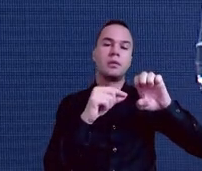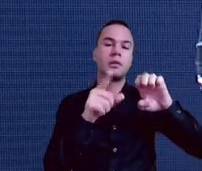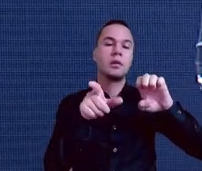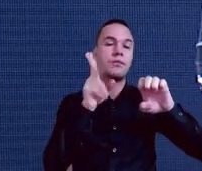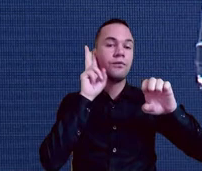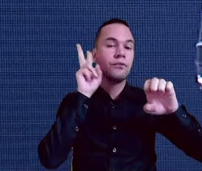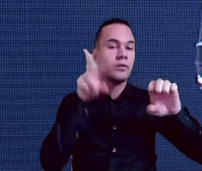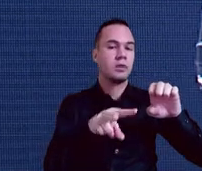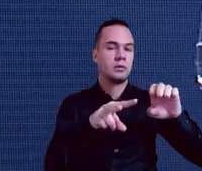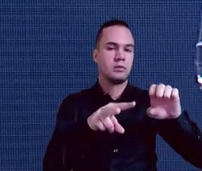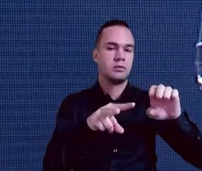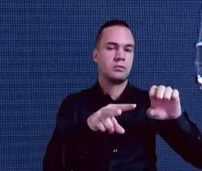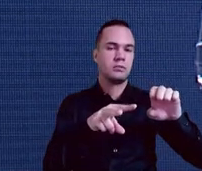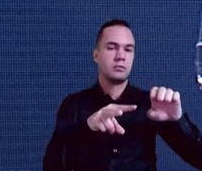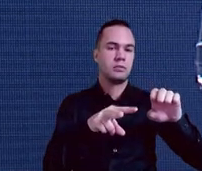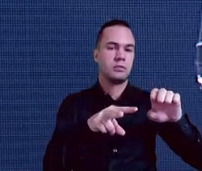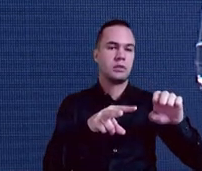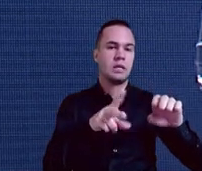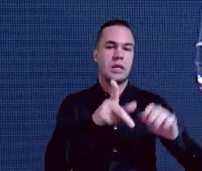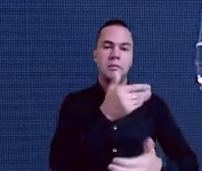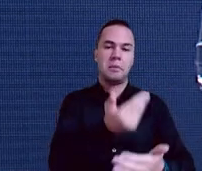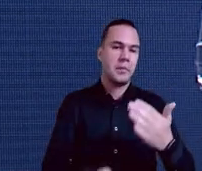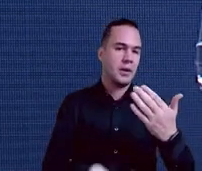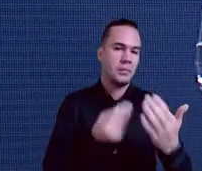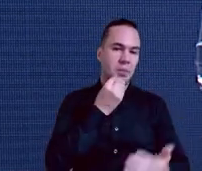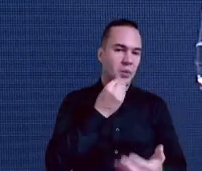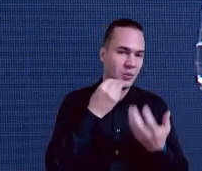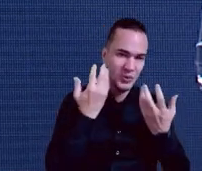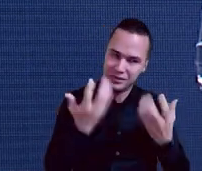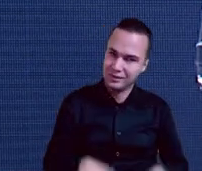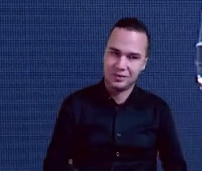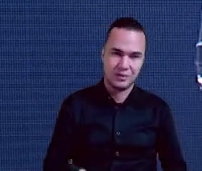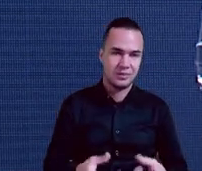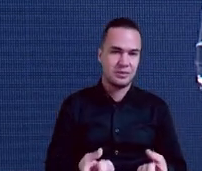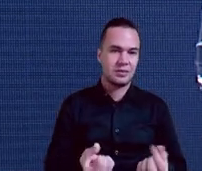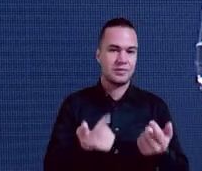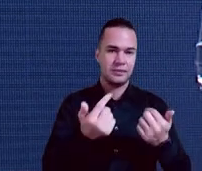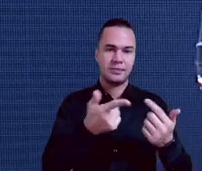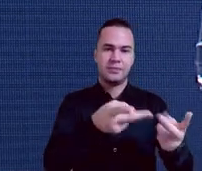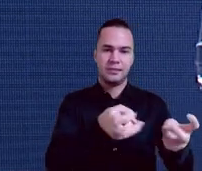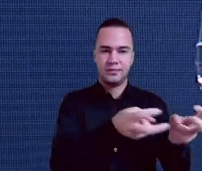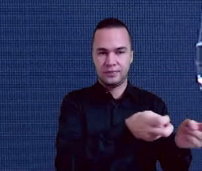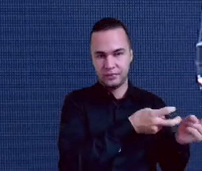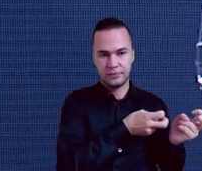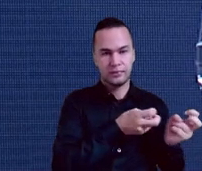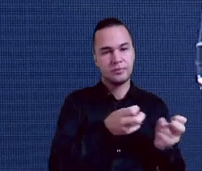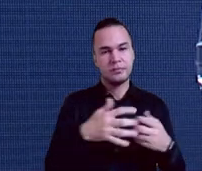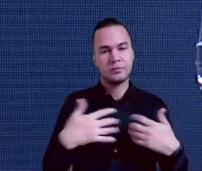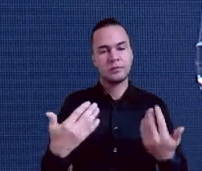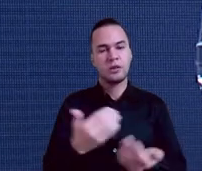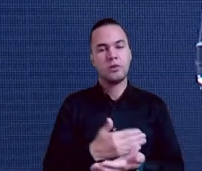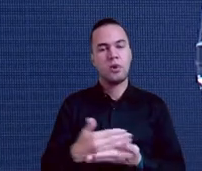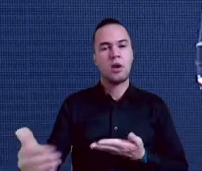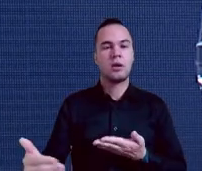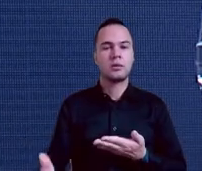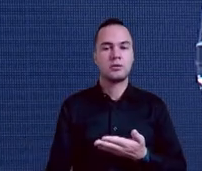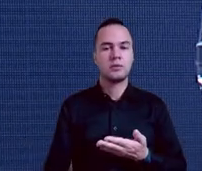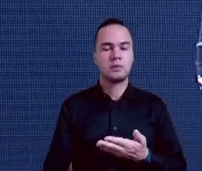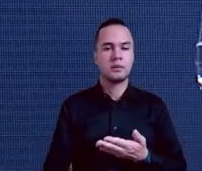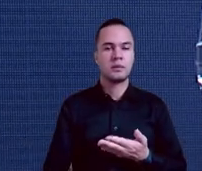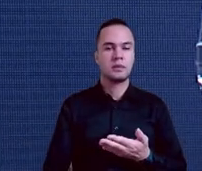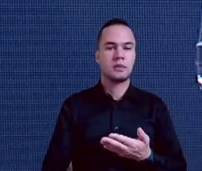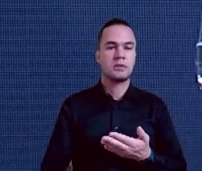situação não queriam perder a oportunidade de captar esses recursos então começa uma artificialidade